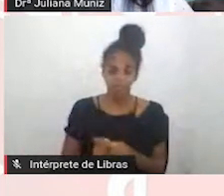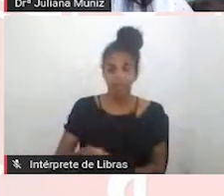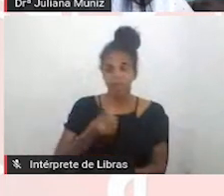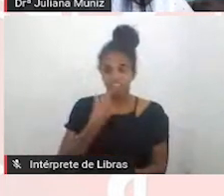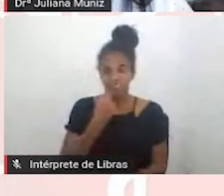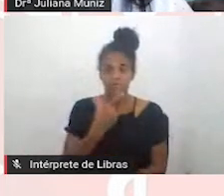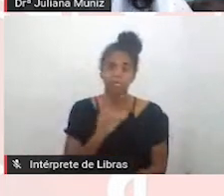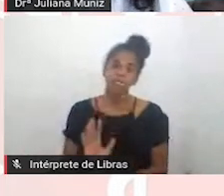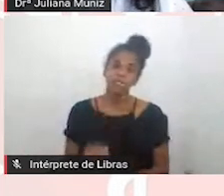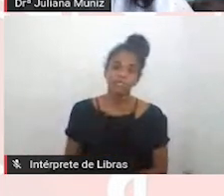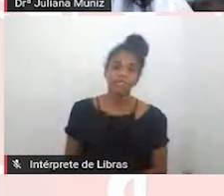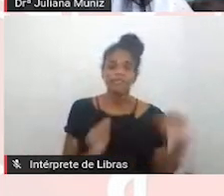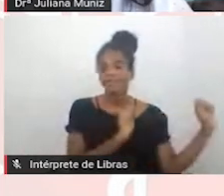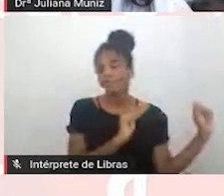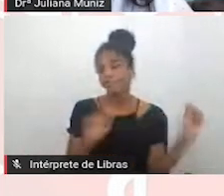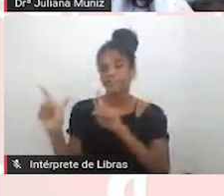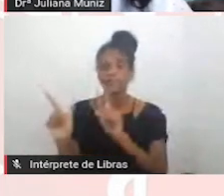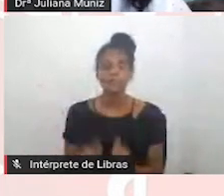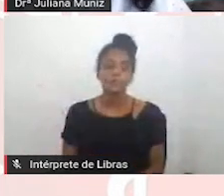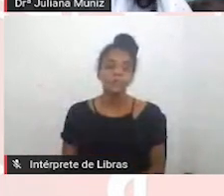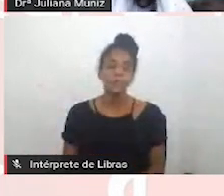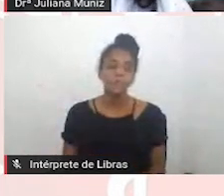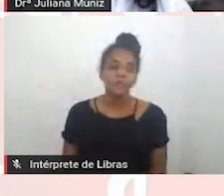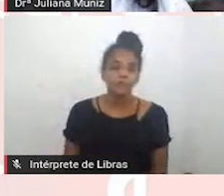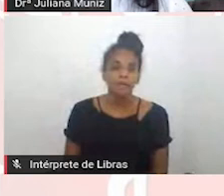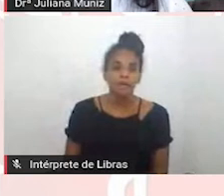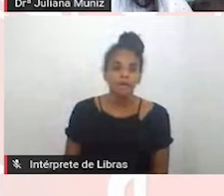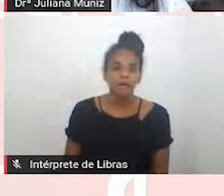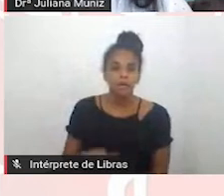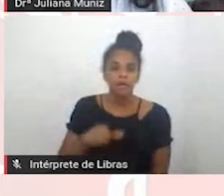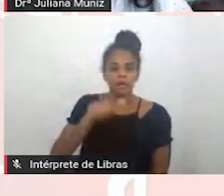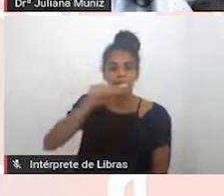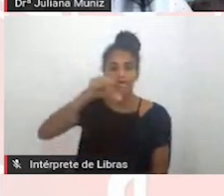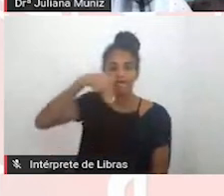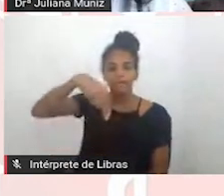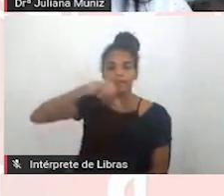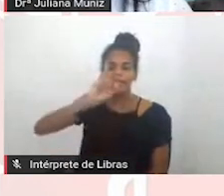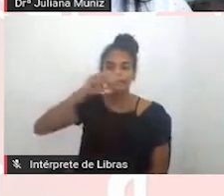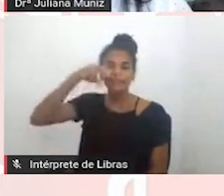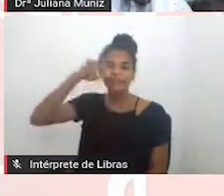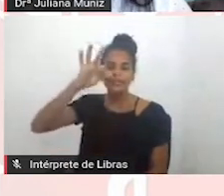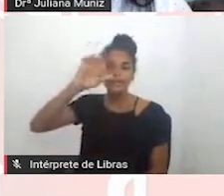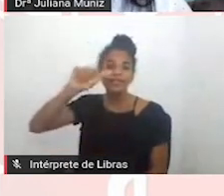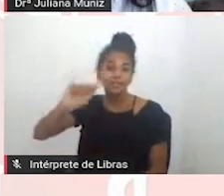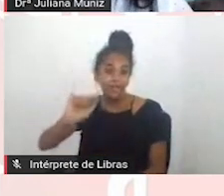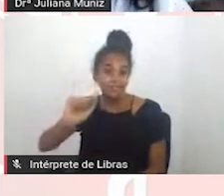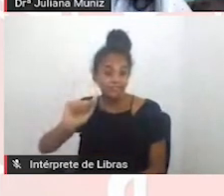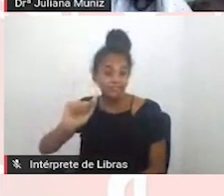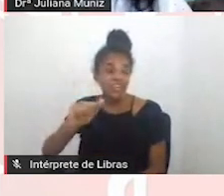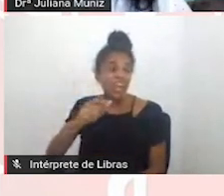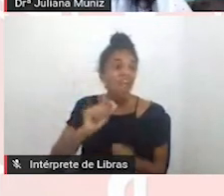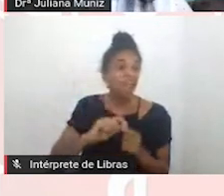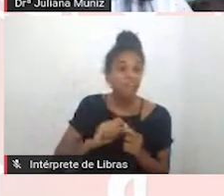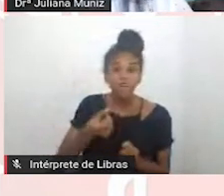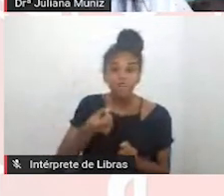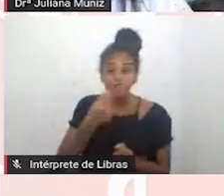E a Anitta? Faz Anitta, não faz Anitta? Como é que é? A Anitta a gente não tem feito, certo? Tem 5 estudos importantes,